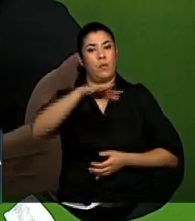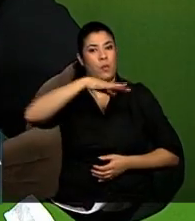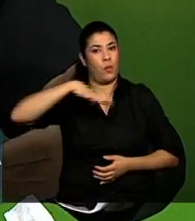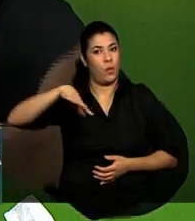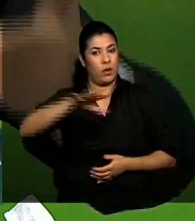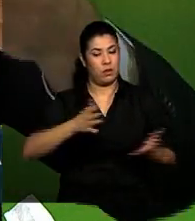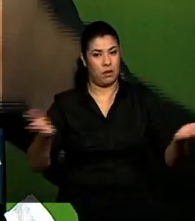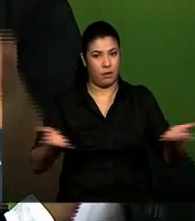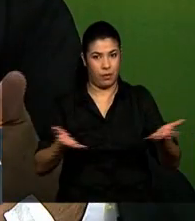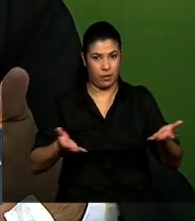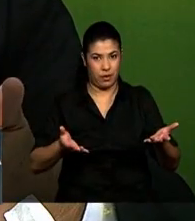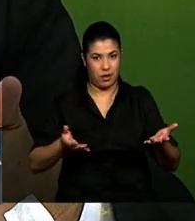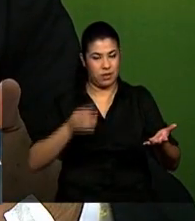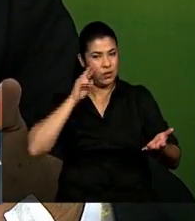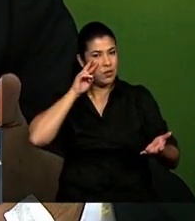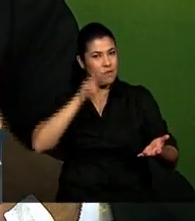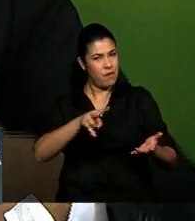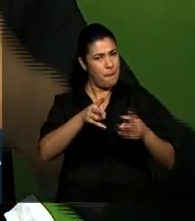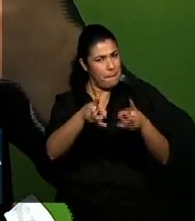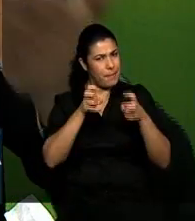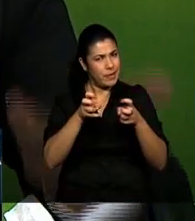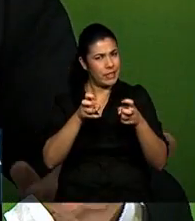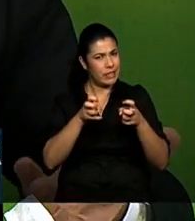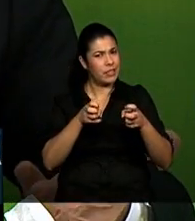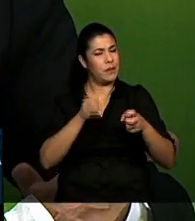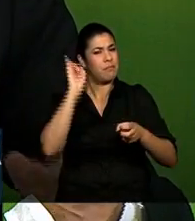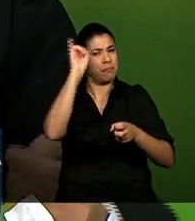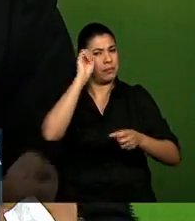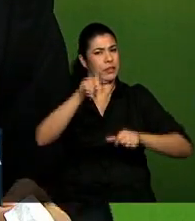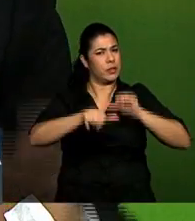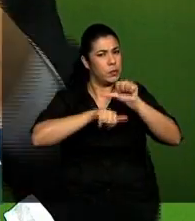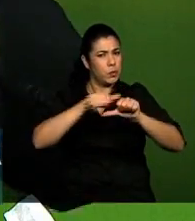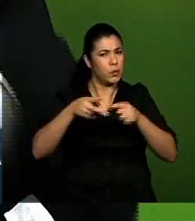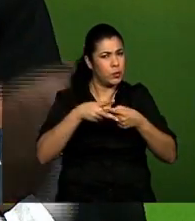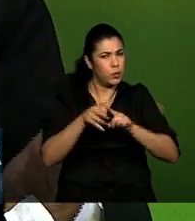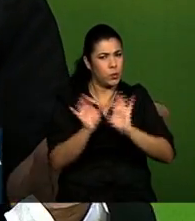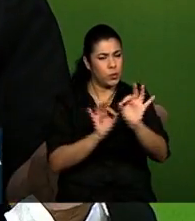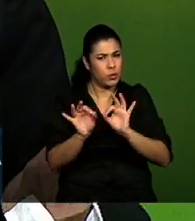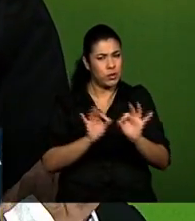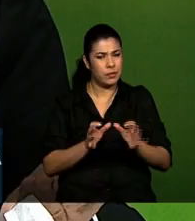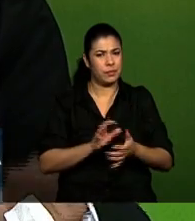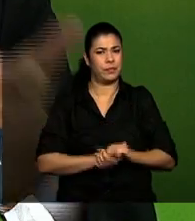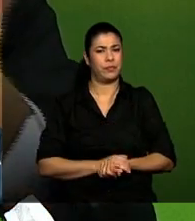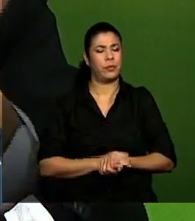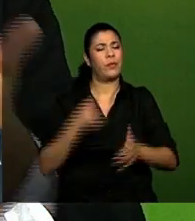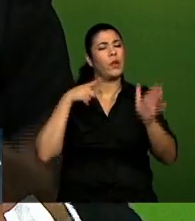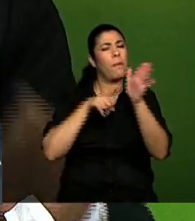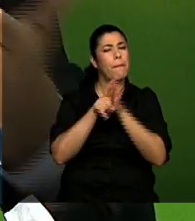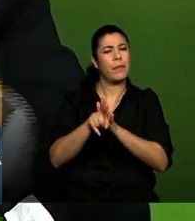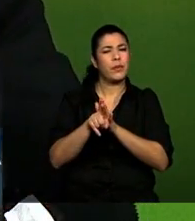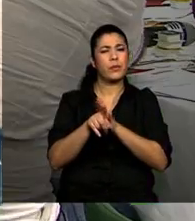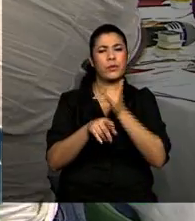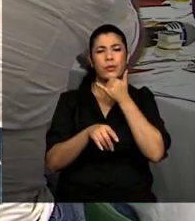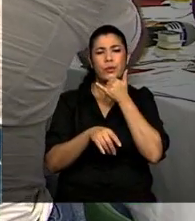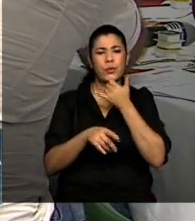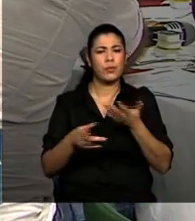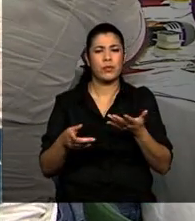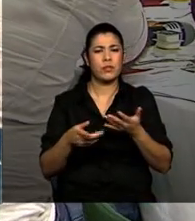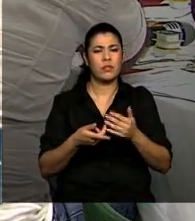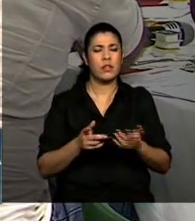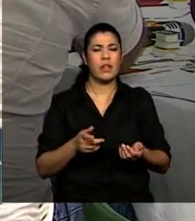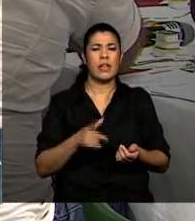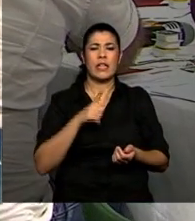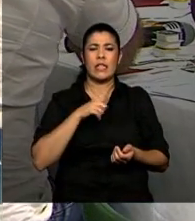achamos portanto que são corretas essas medidas elas corrigem distorções como é o caso não vai recuar de alguma Ministro desculpa como o caso do seguro